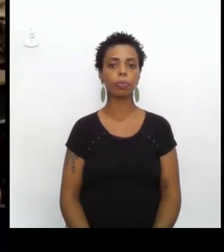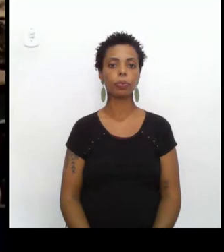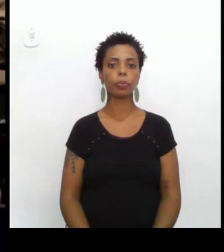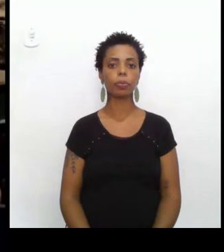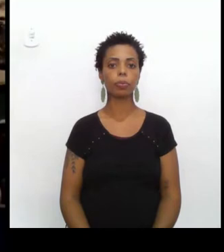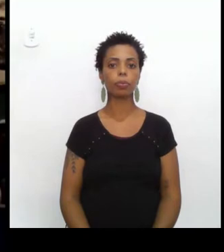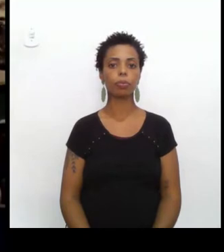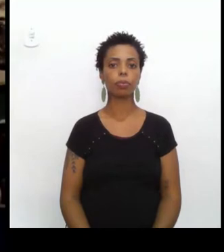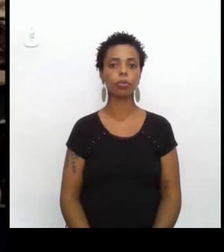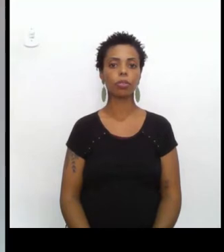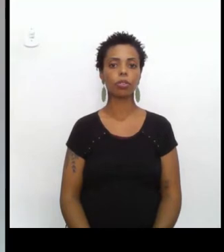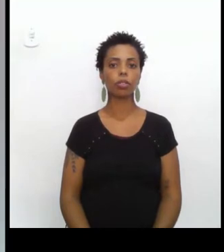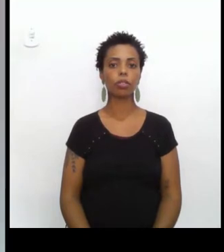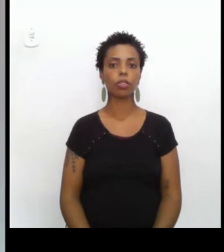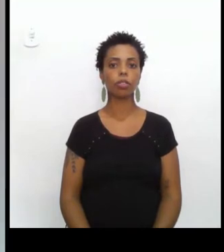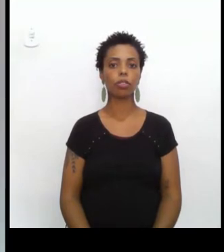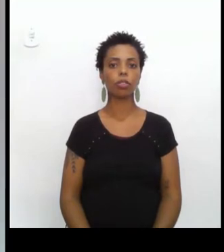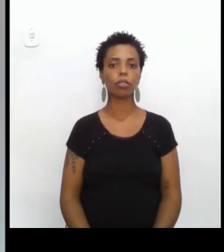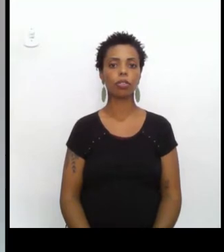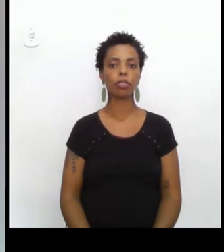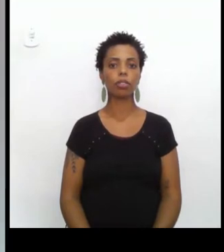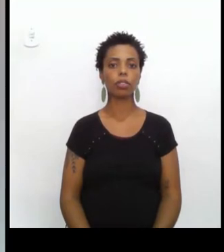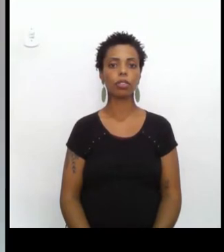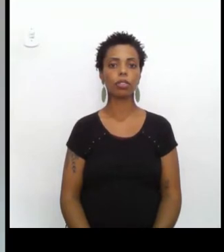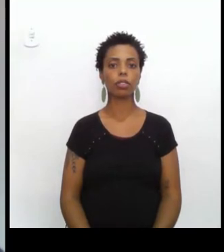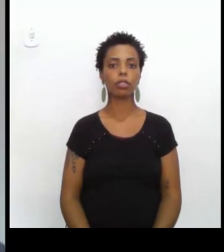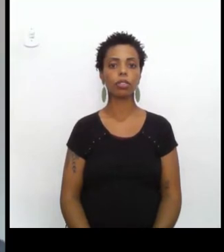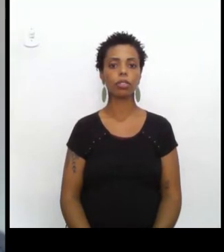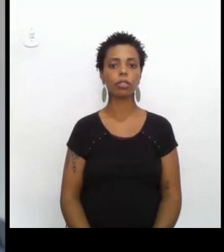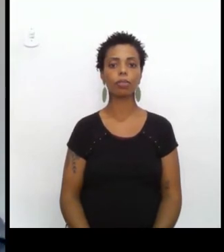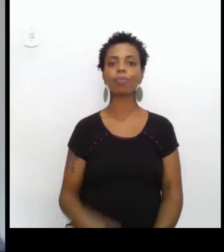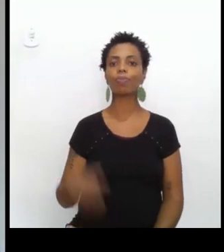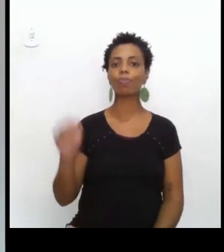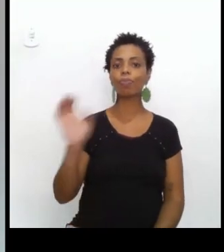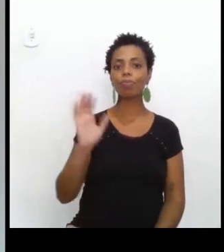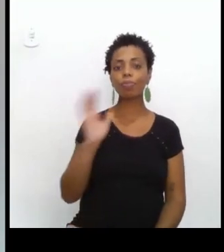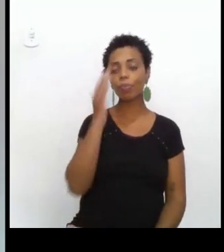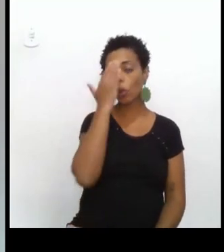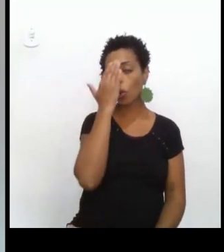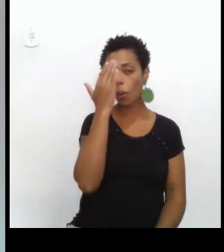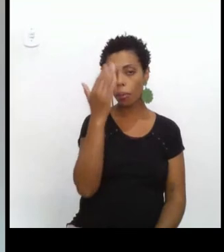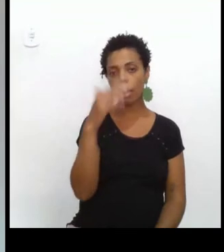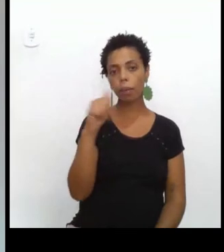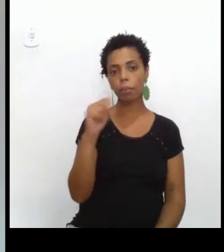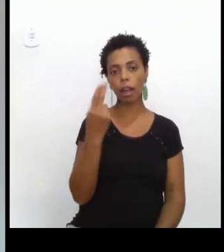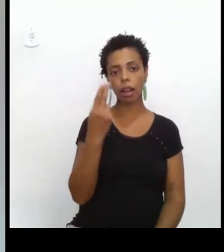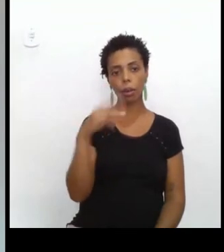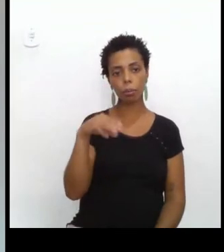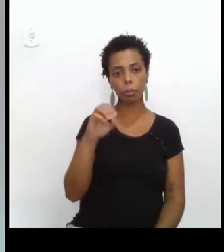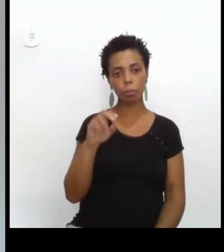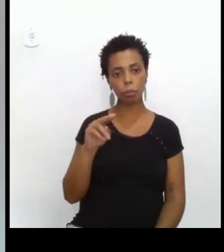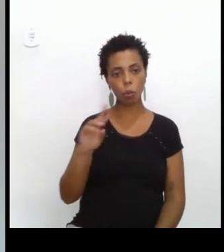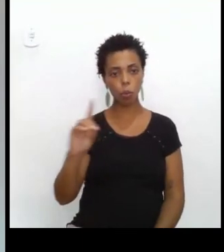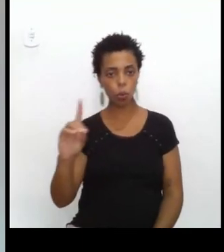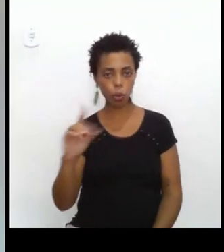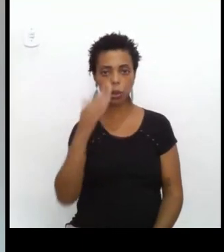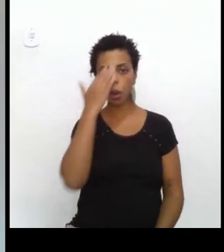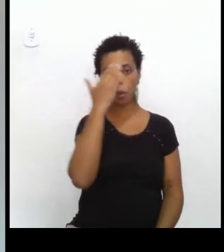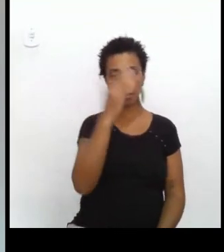E aí o Olá muito obrigada meu amor muito obrigada Cíntia